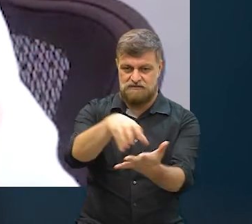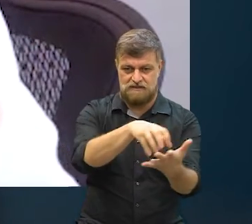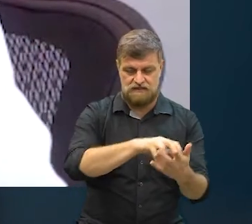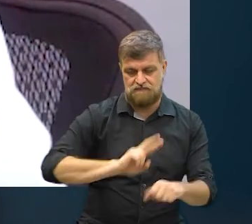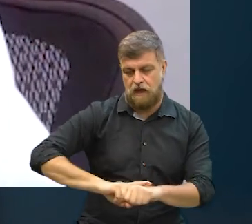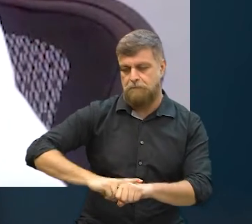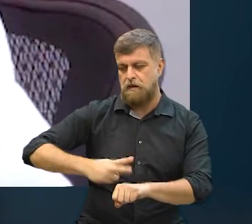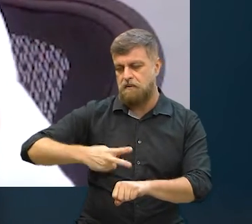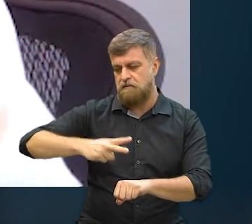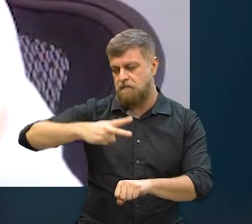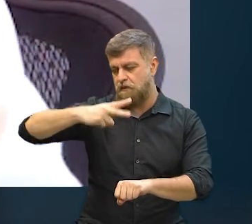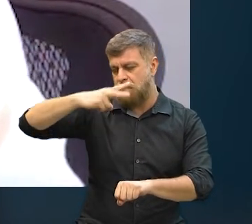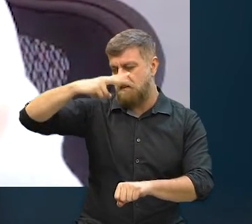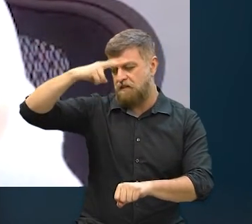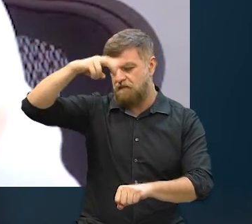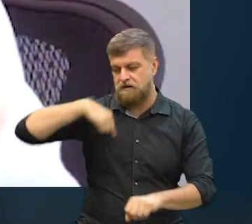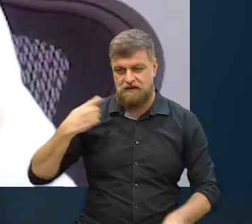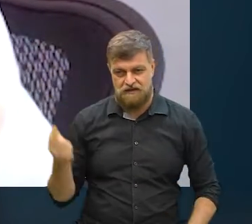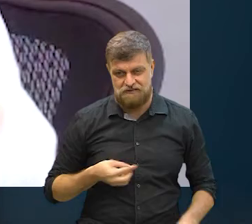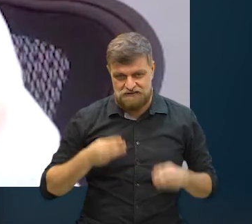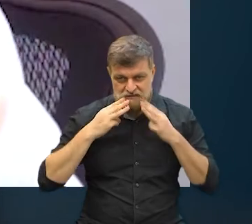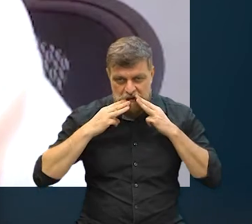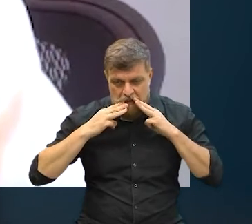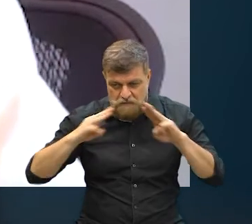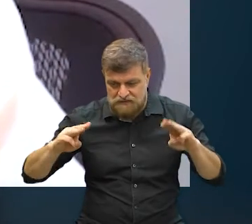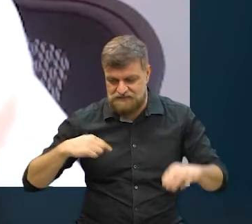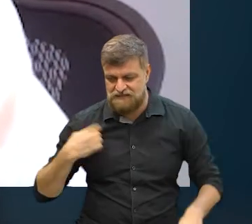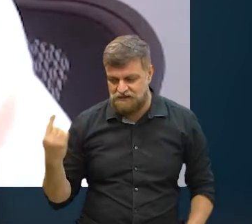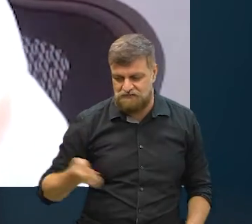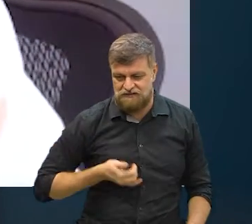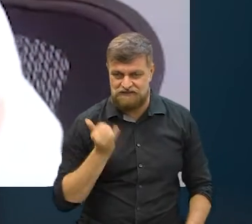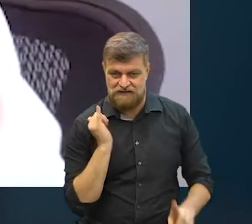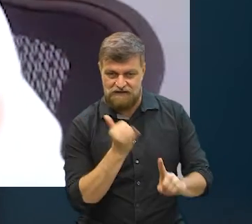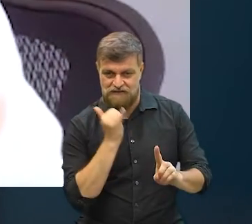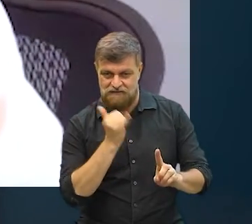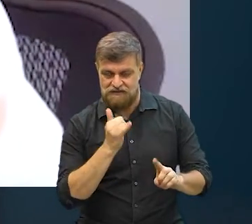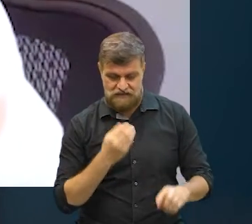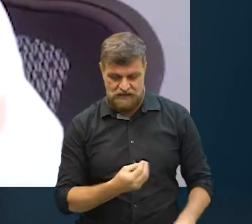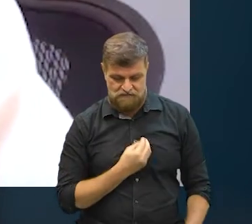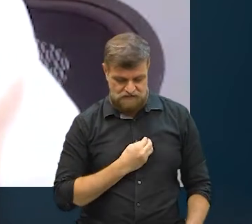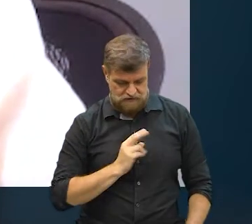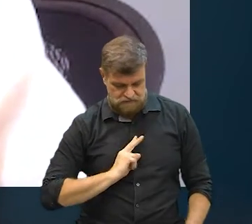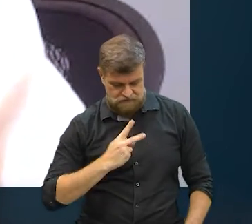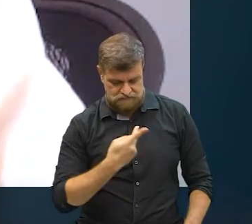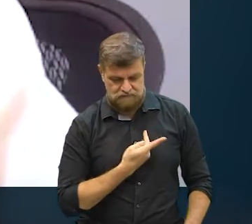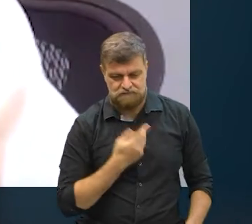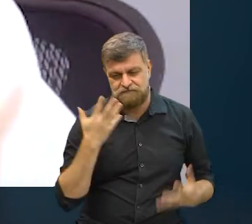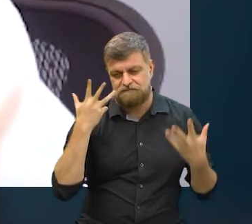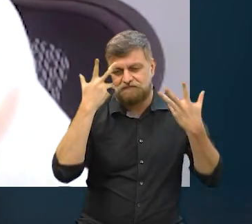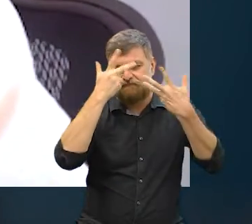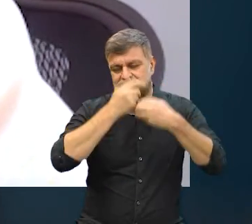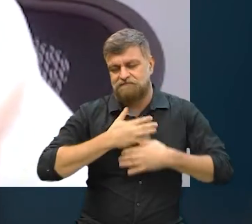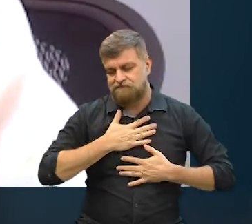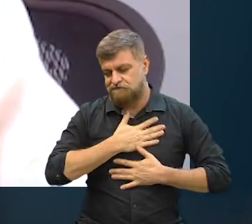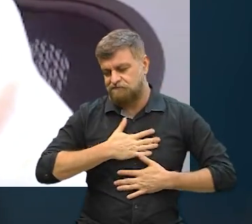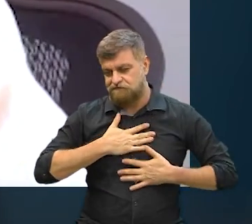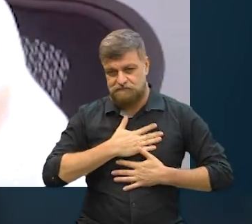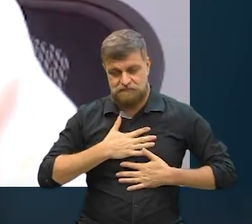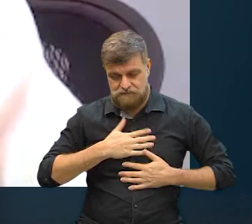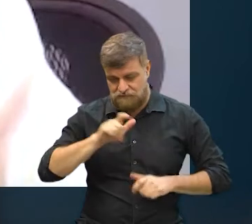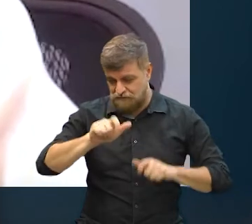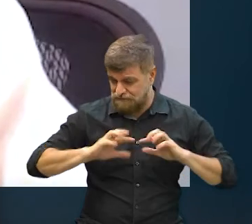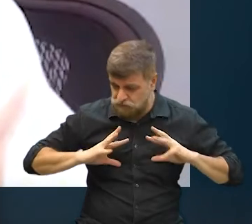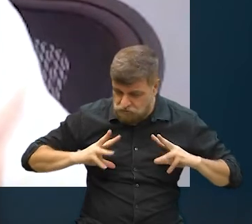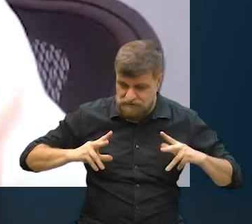vai se replicando o nosso sucesso, né? A nossa missão na The Clinic, como falamos aqui, é transformar vidas, levando beleza e bem-estar para todas